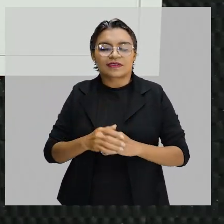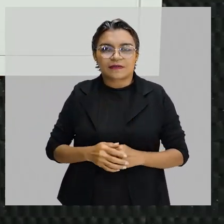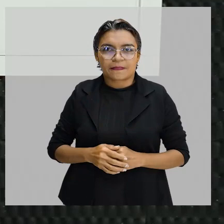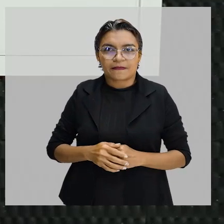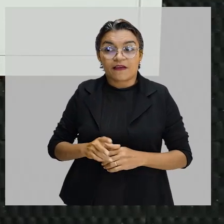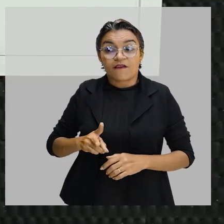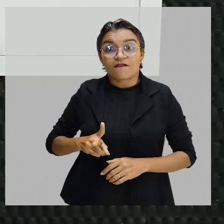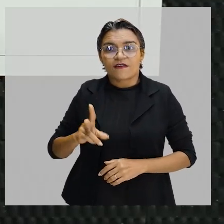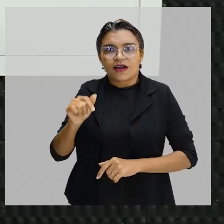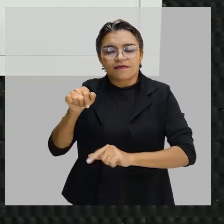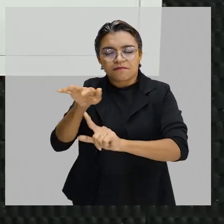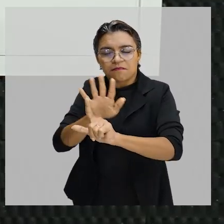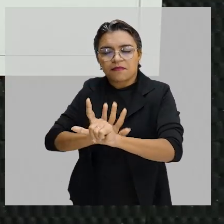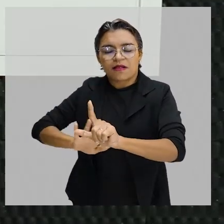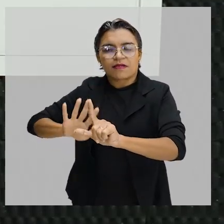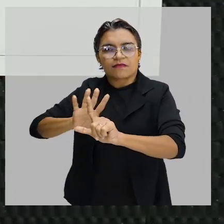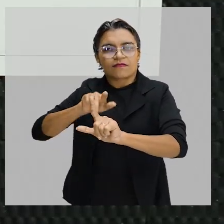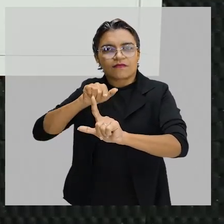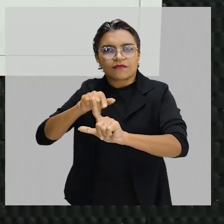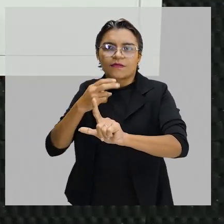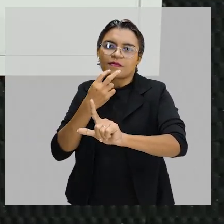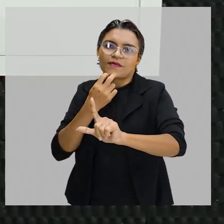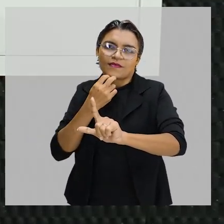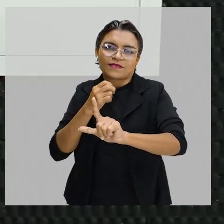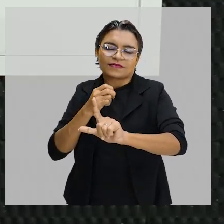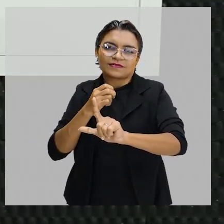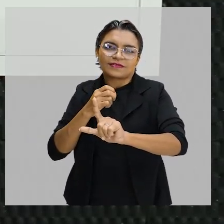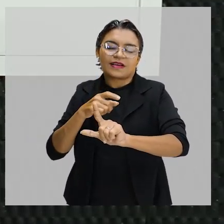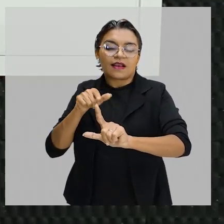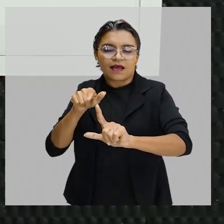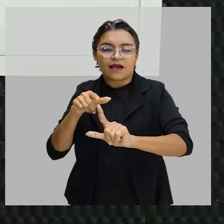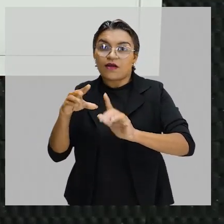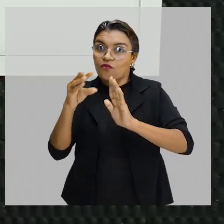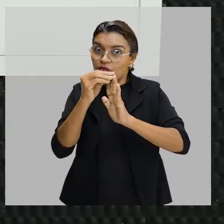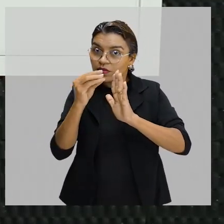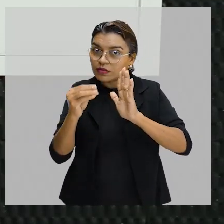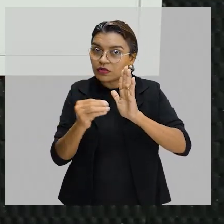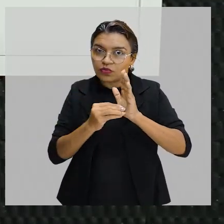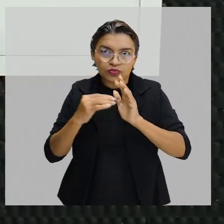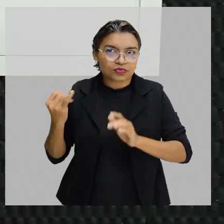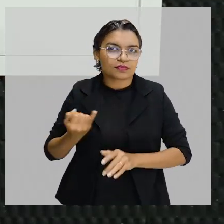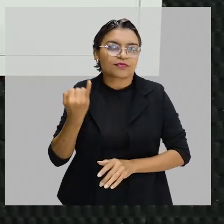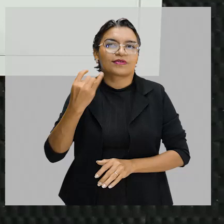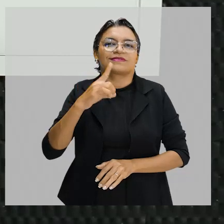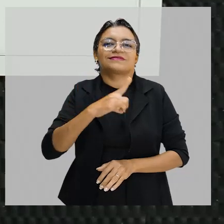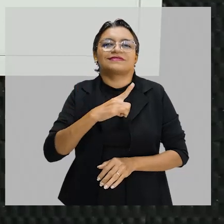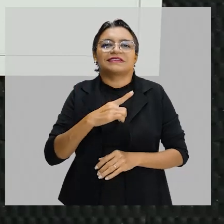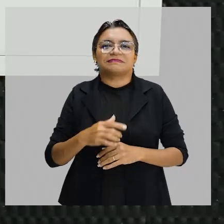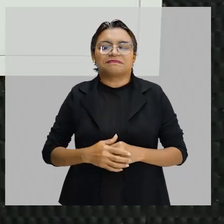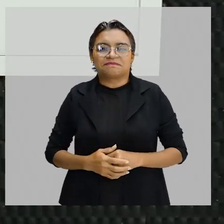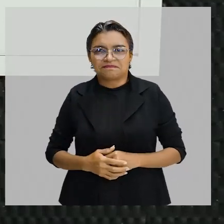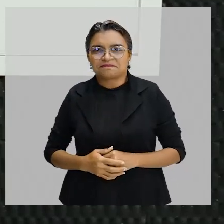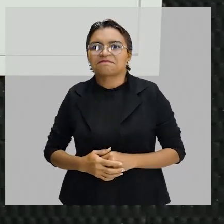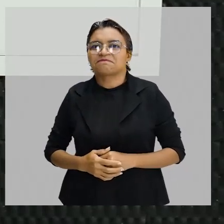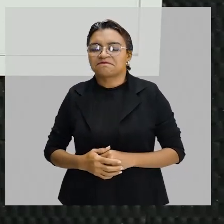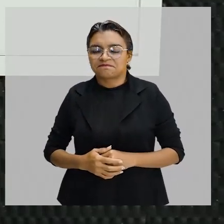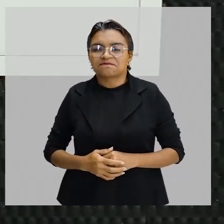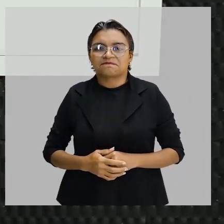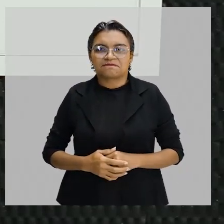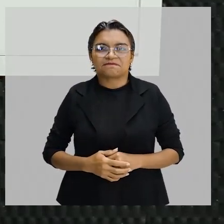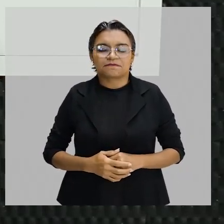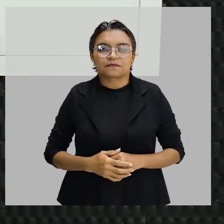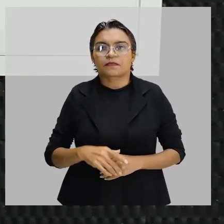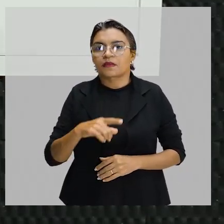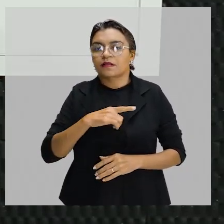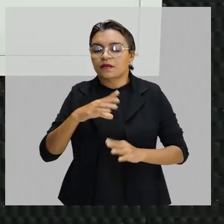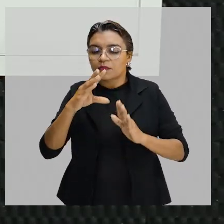nossa plataforma Gonçalves Dias, olhar os nossos conteúdos lá. Esses conteúdos estão importantes.